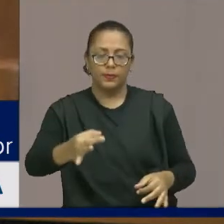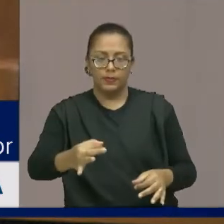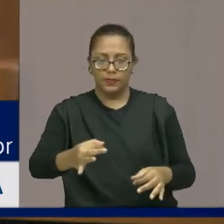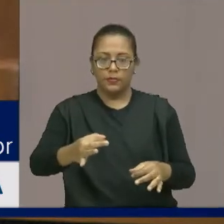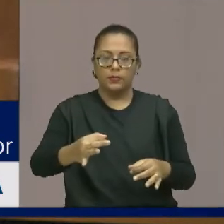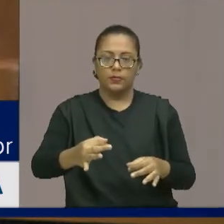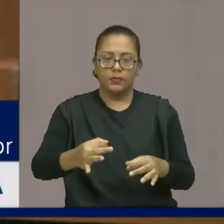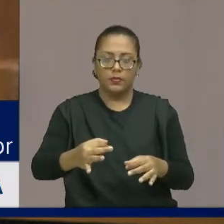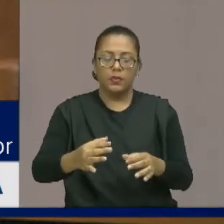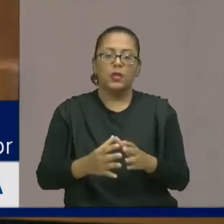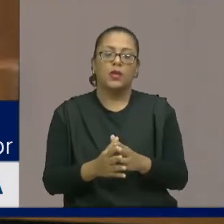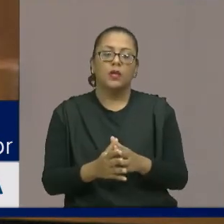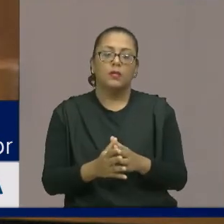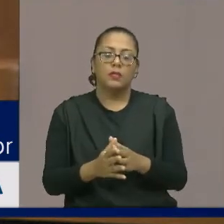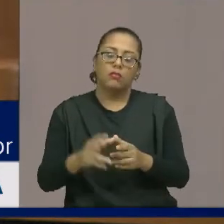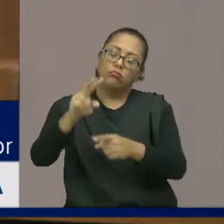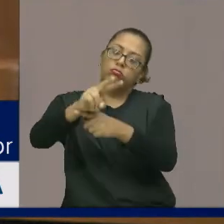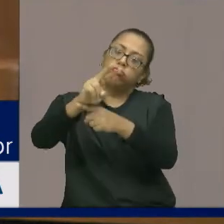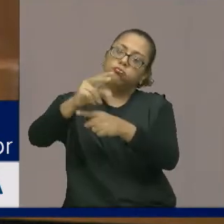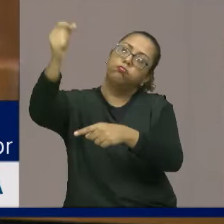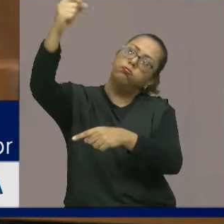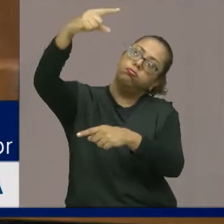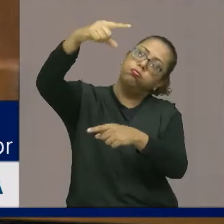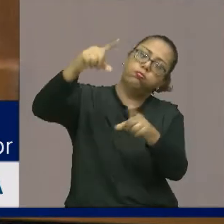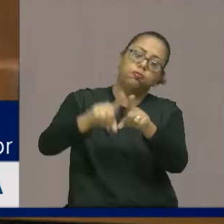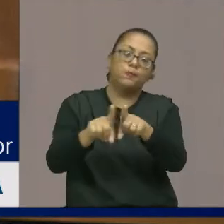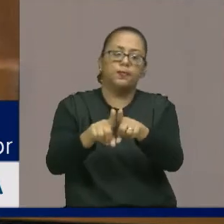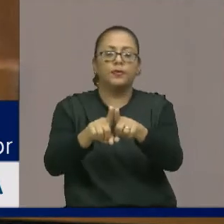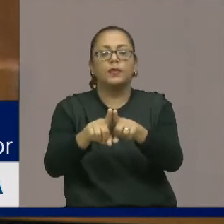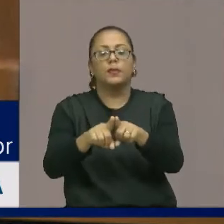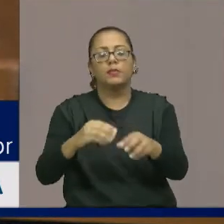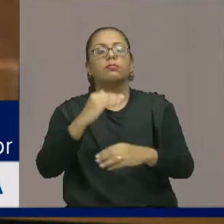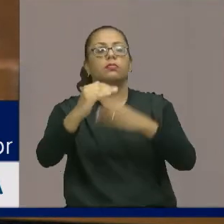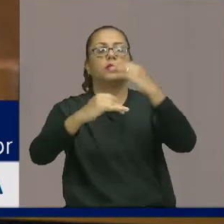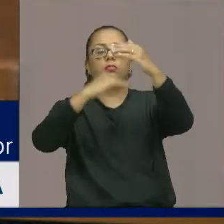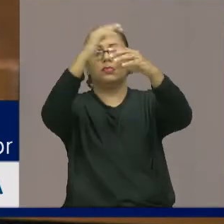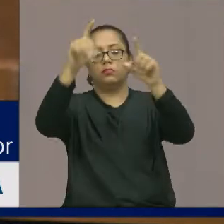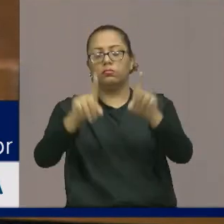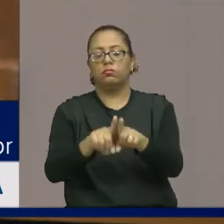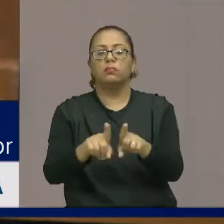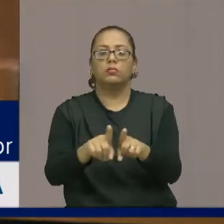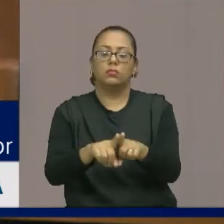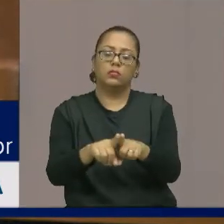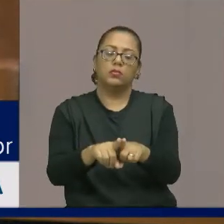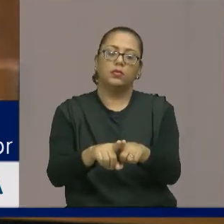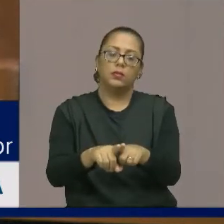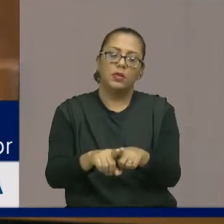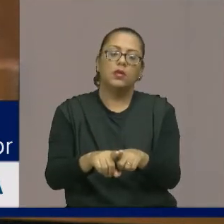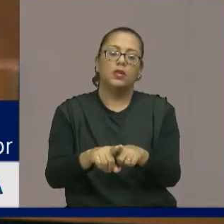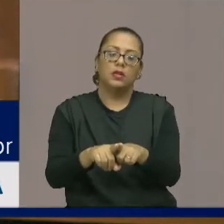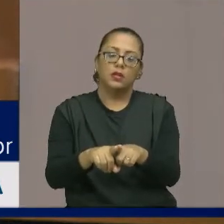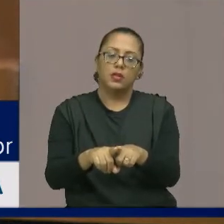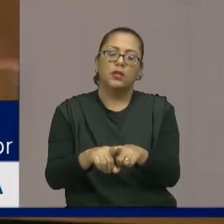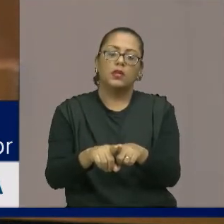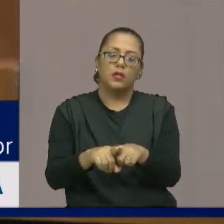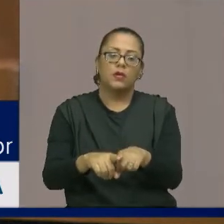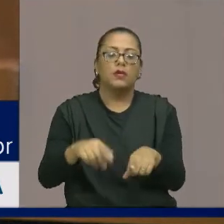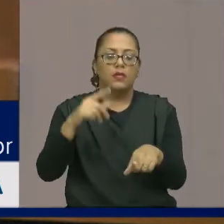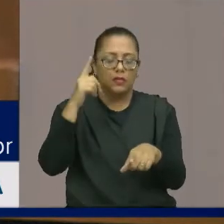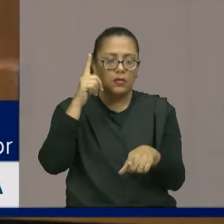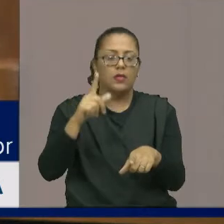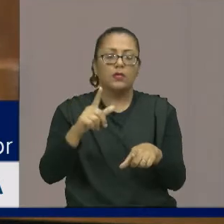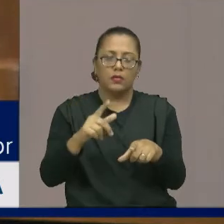está prosperando, né? Que existe aí uma grande possibilidade, probabilidade de prosperar e se transformar em